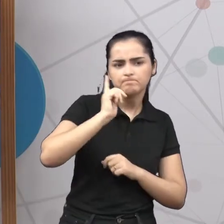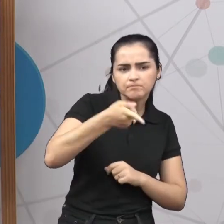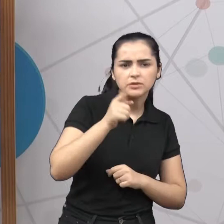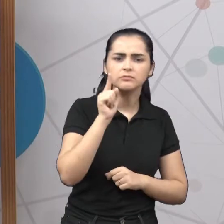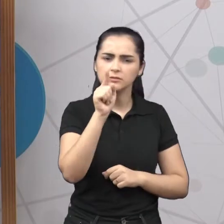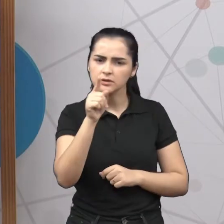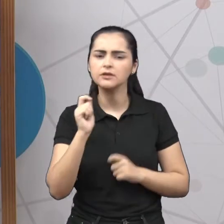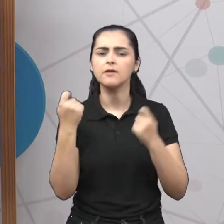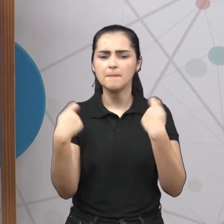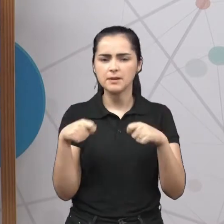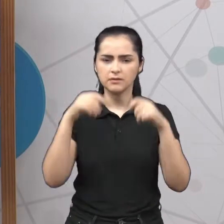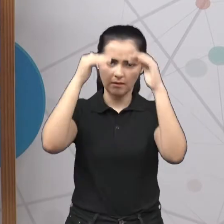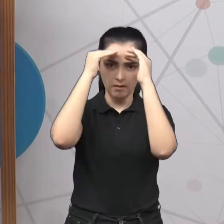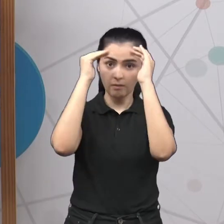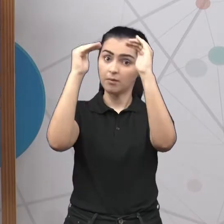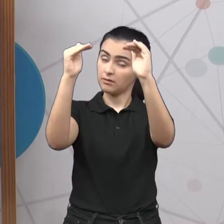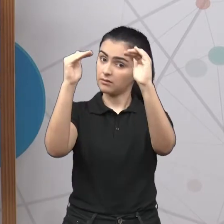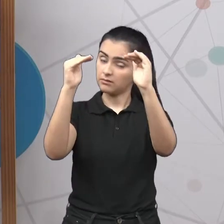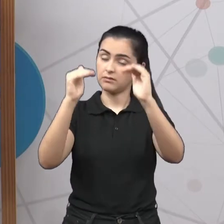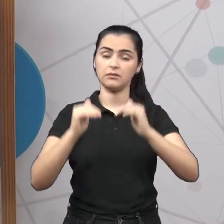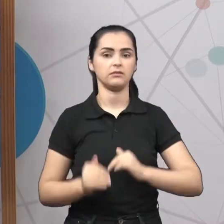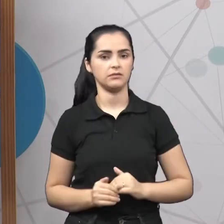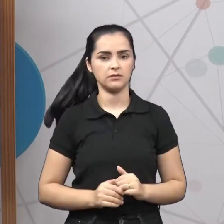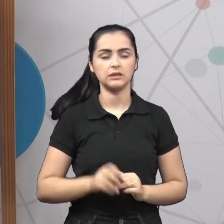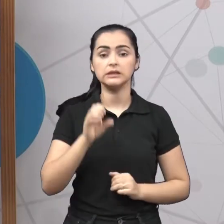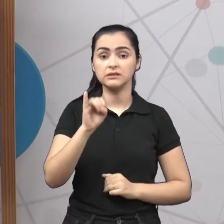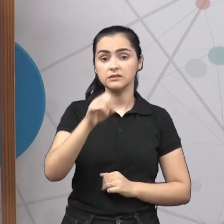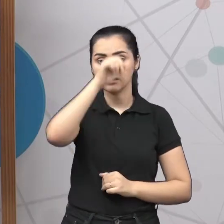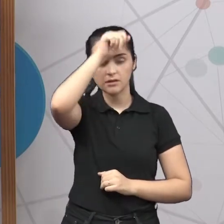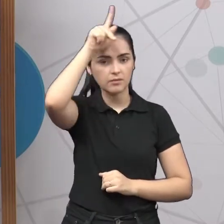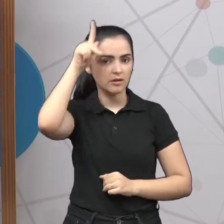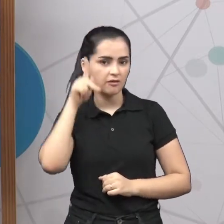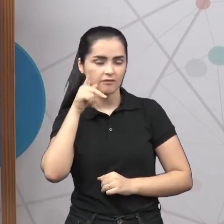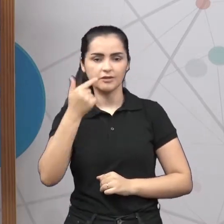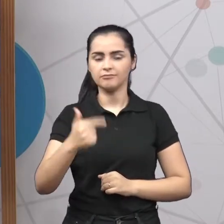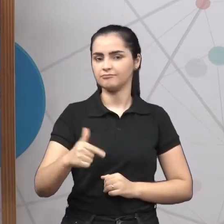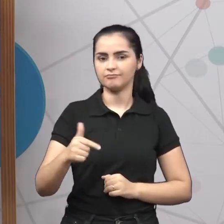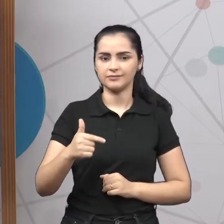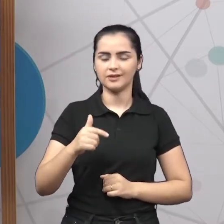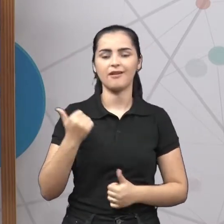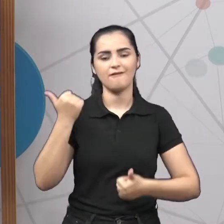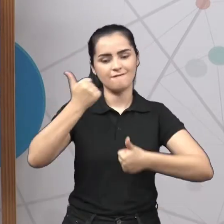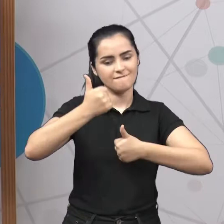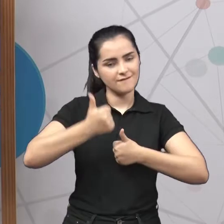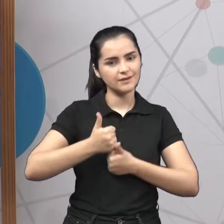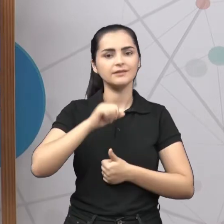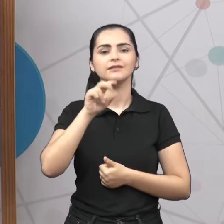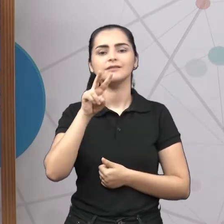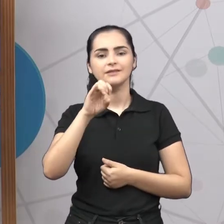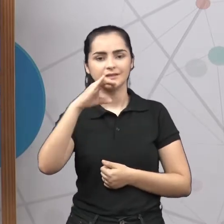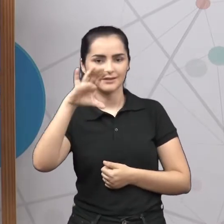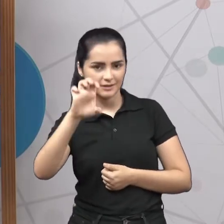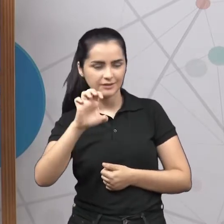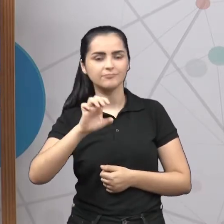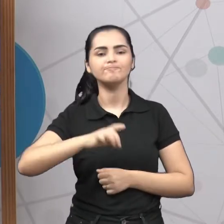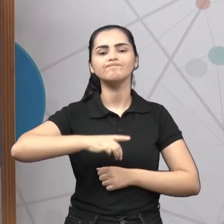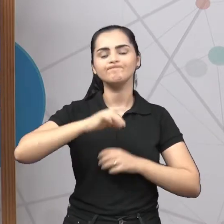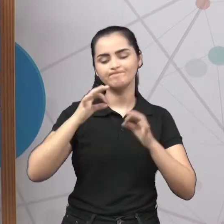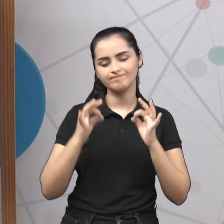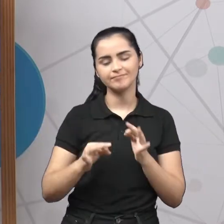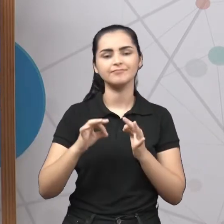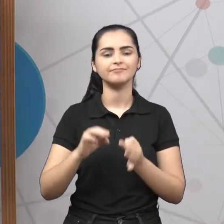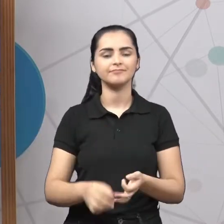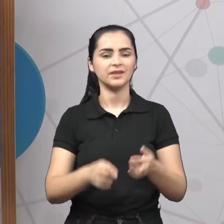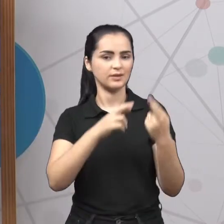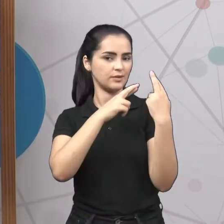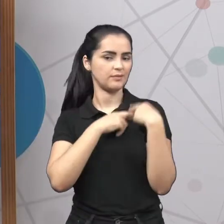que obedecer. Então, se a prefeita não está, o vice está lá e ele vai cumprir o papel certinho, como